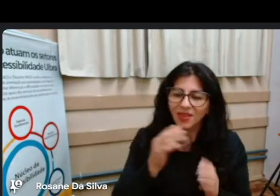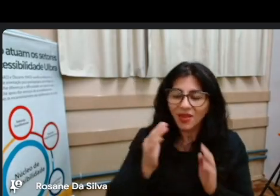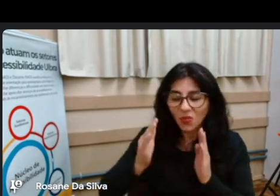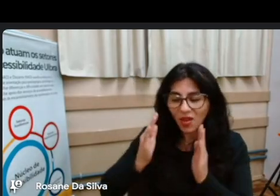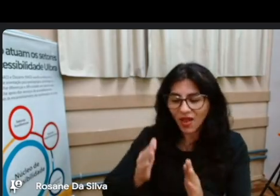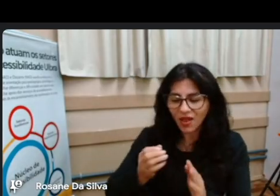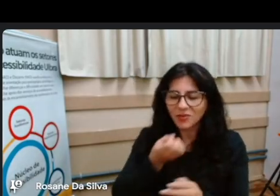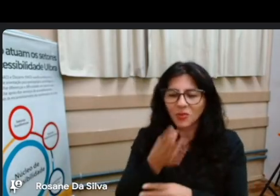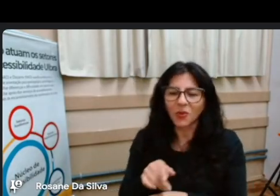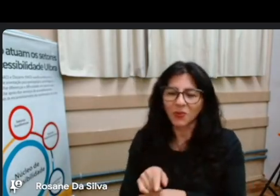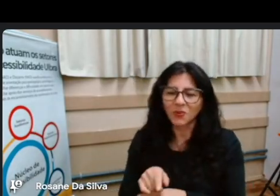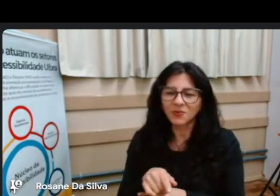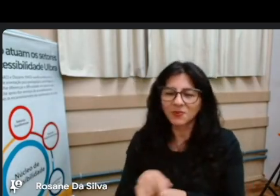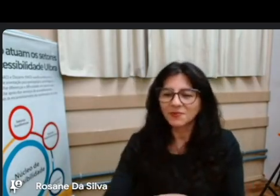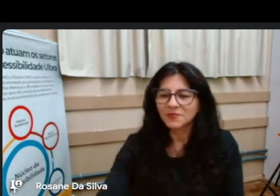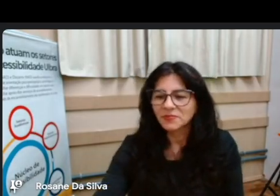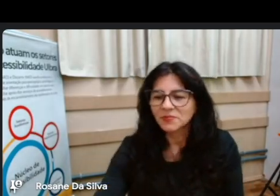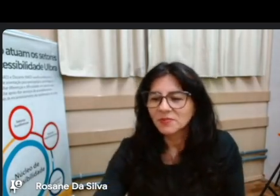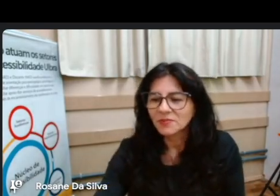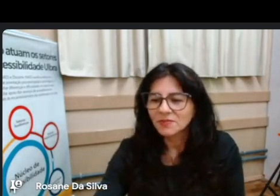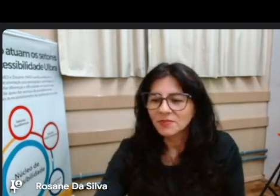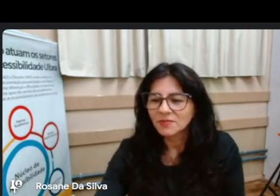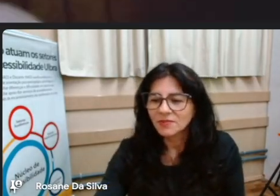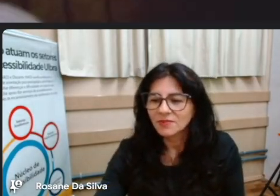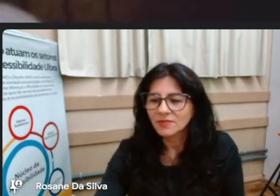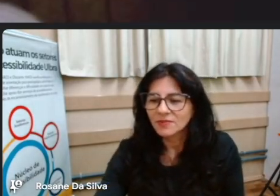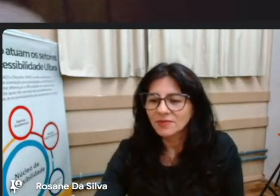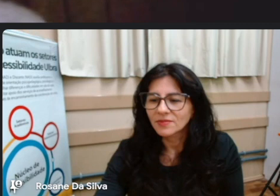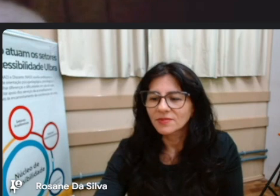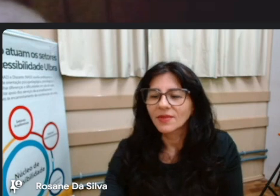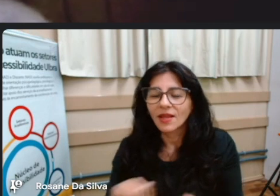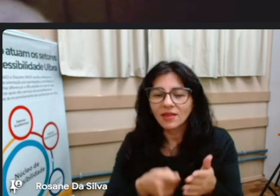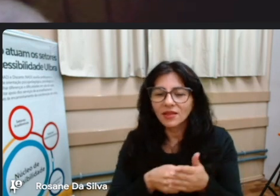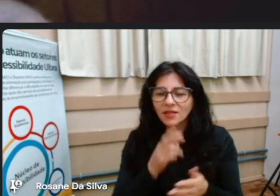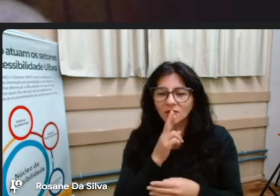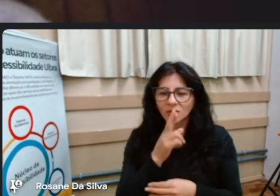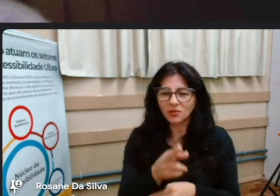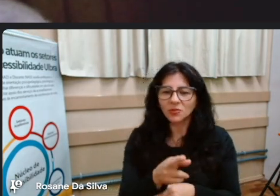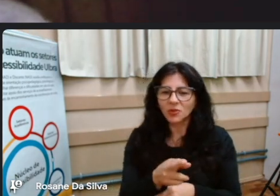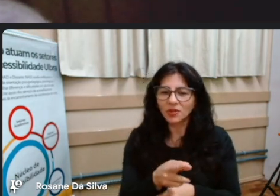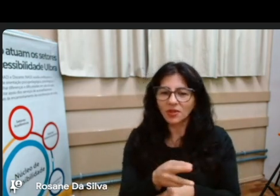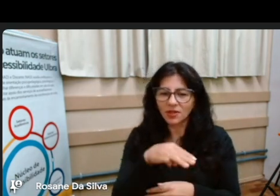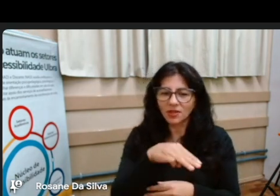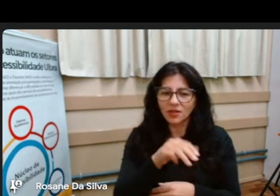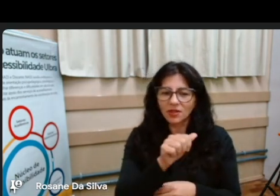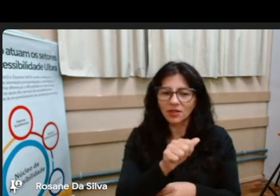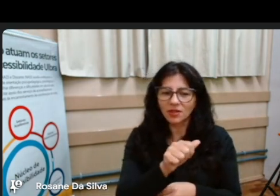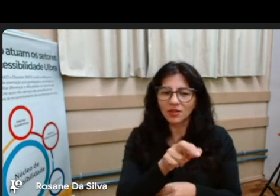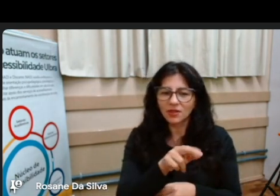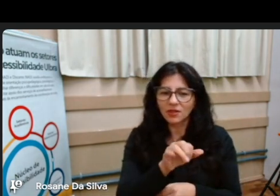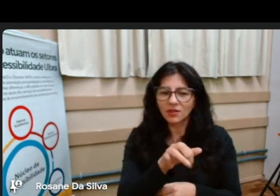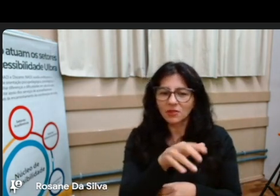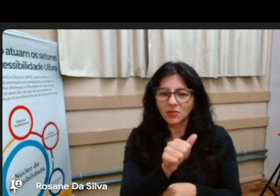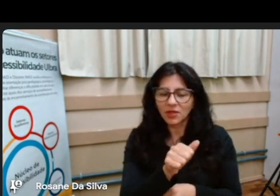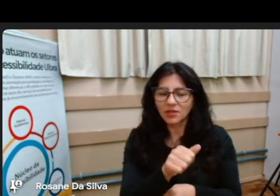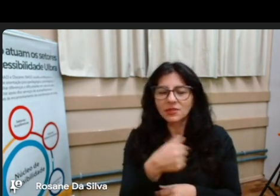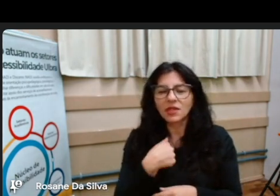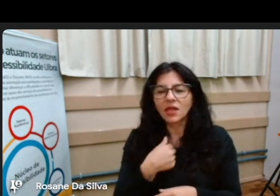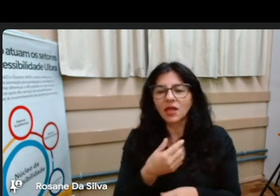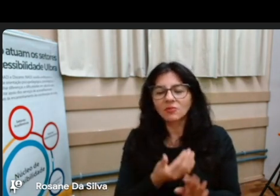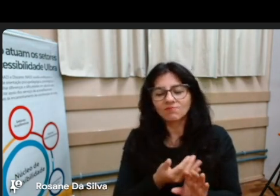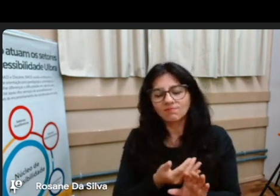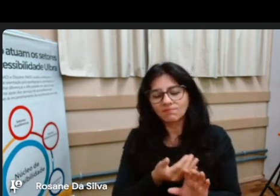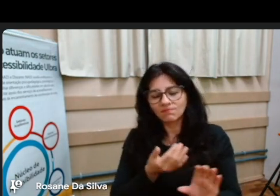para o mal tem um lado bom aí né exatamente e eu não sei tentando responder aí né Marisa